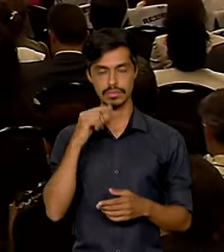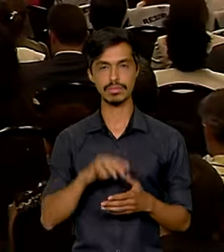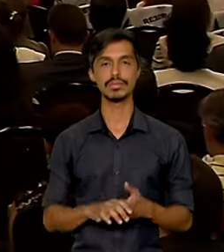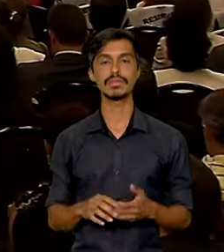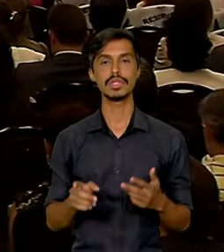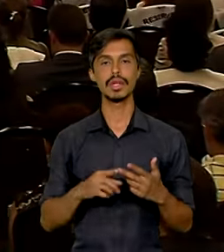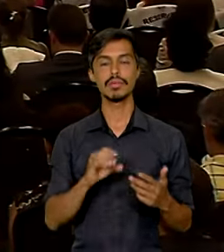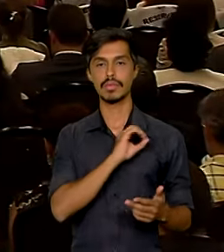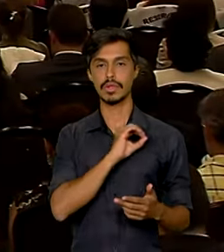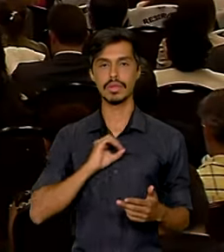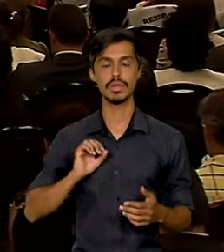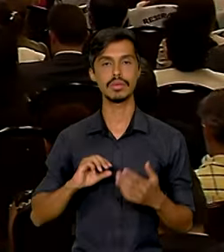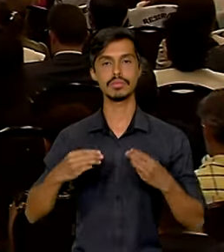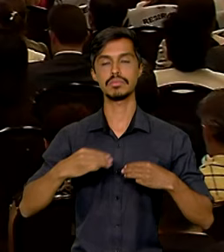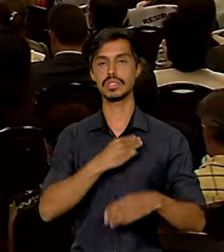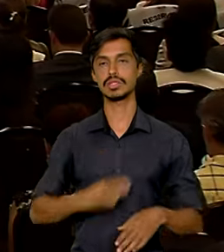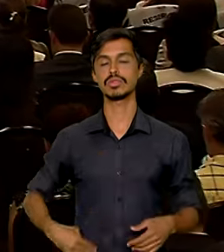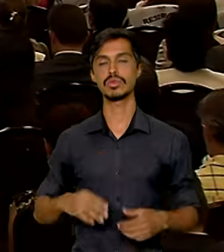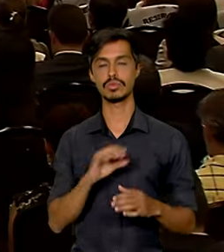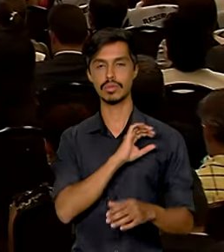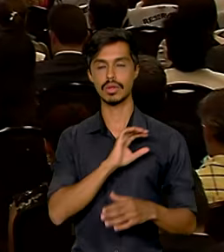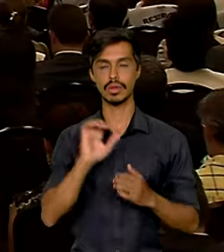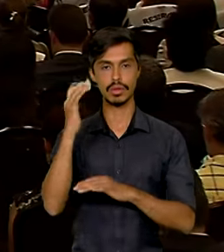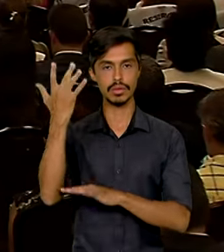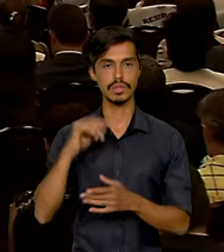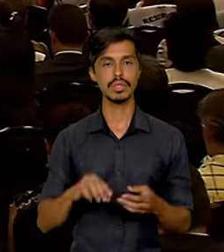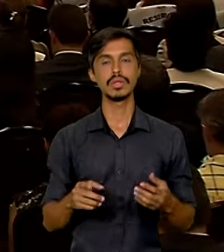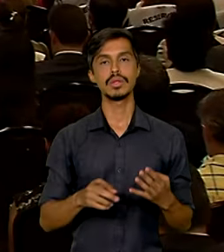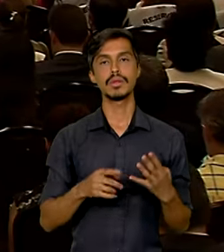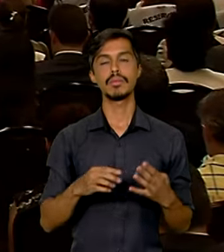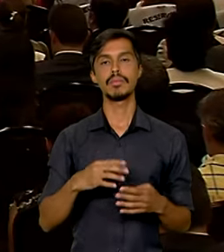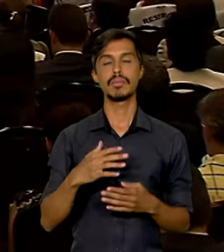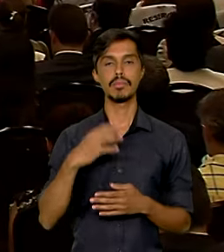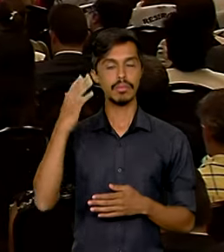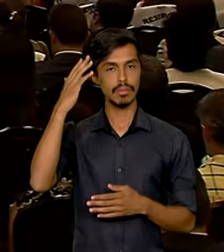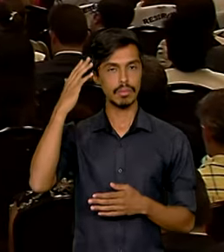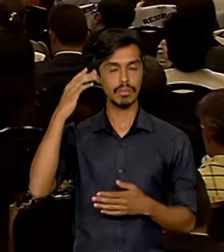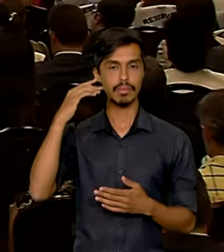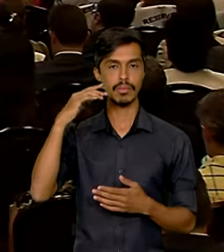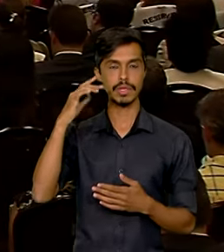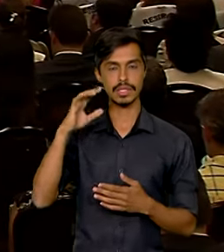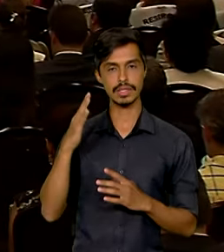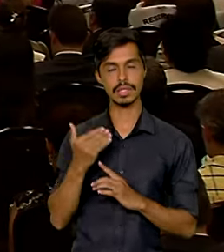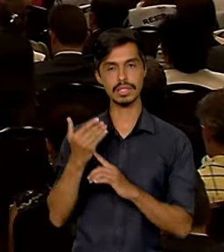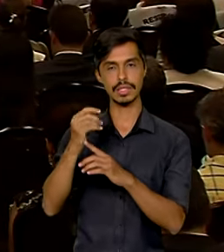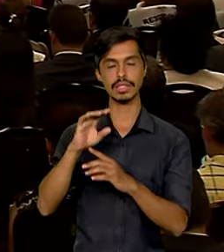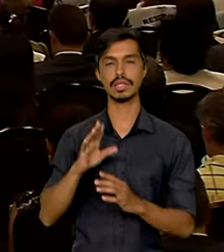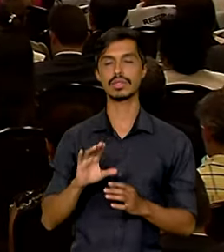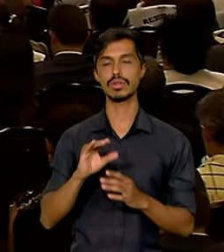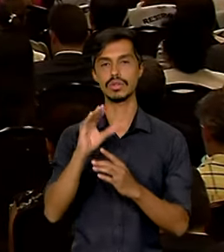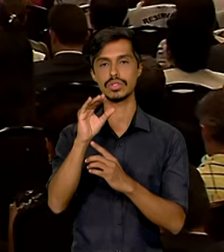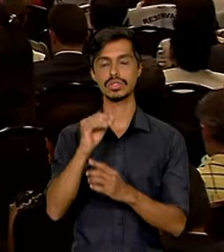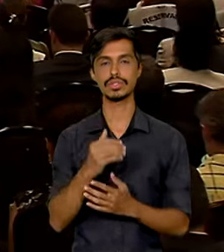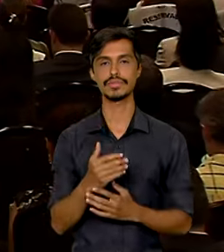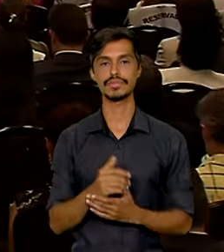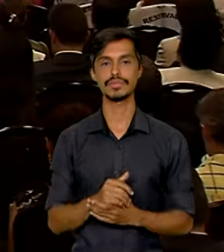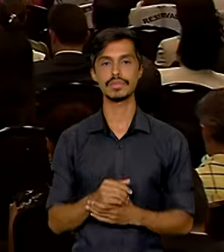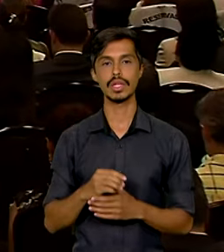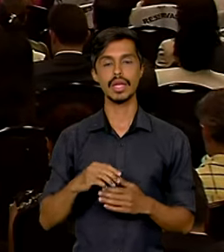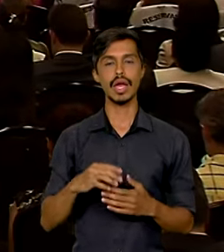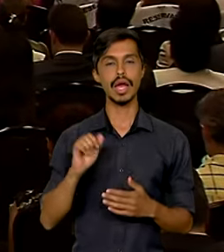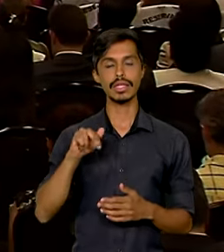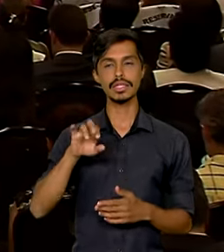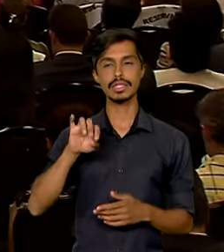Ministra Marina Silva, do Meio Ambiente. Ministra Luciana Santos, da Ciência e Tecnologia. Ministra Anísia